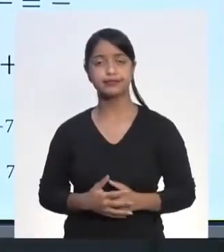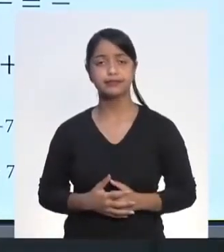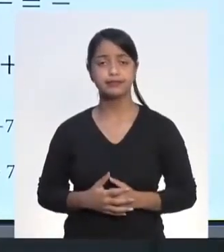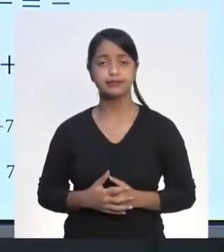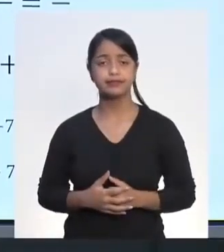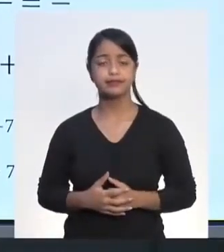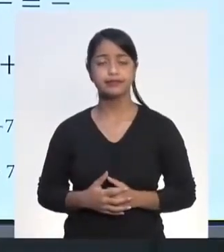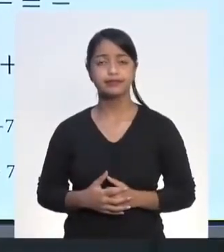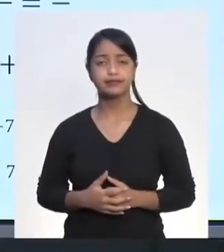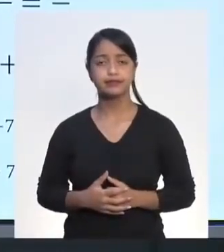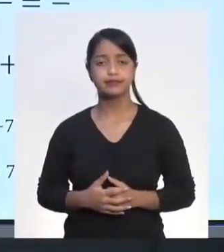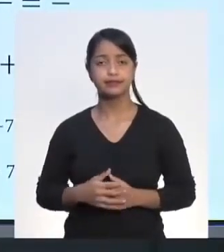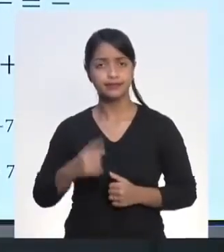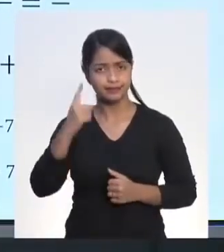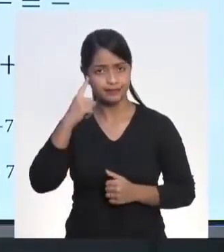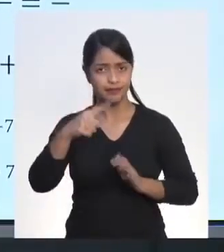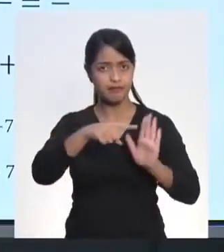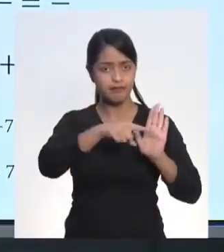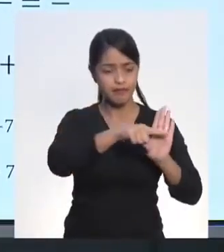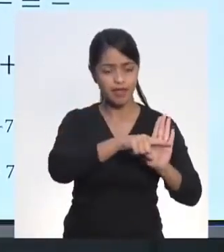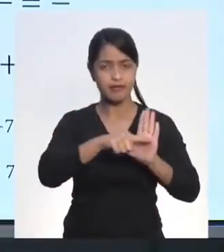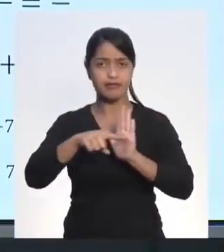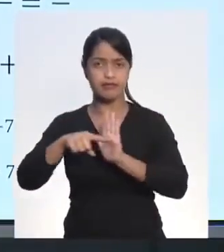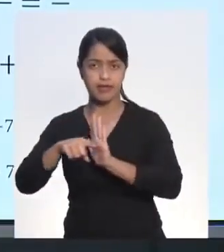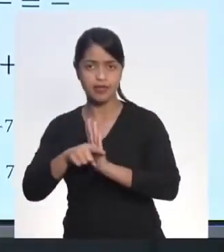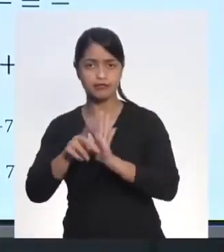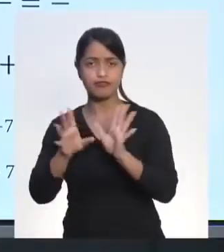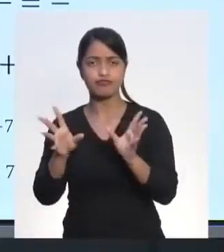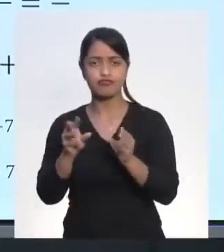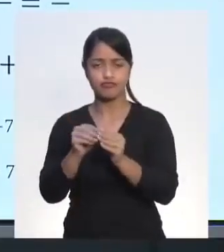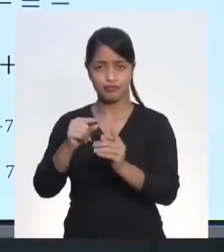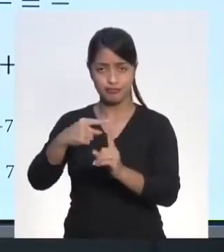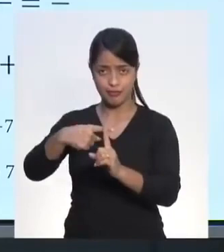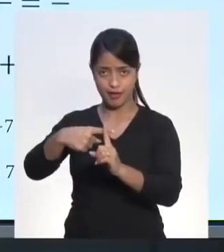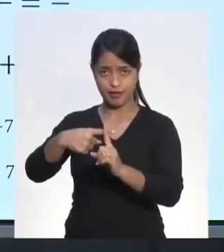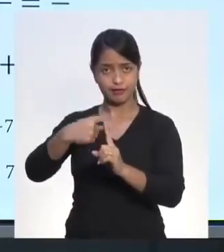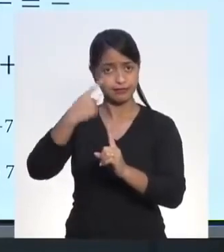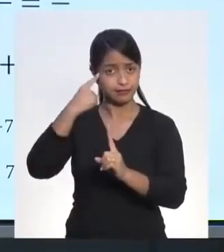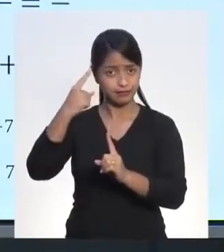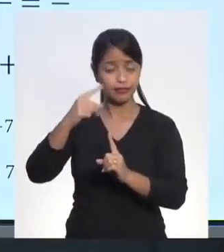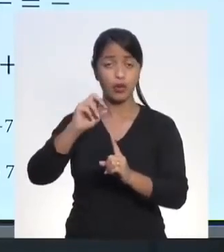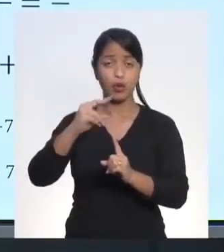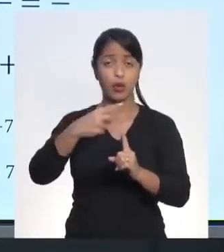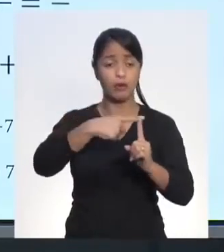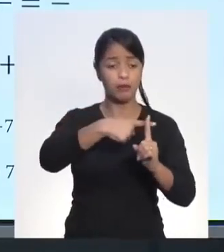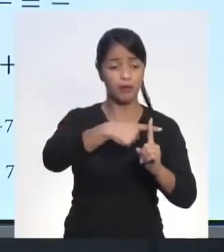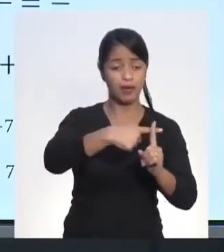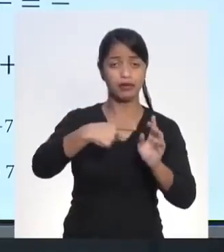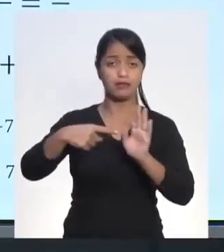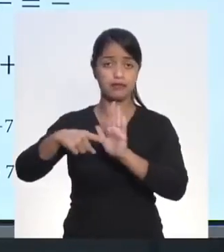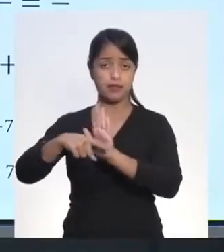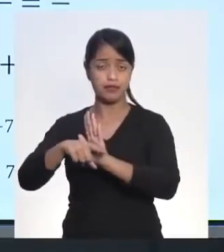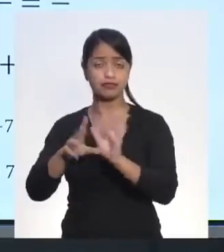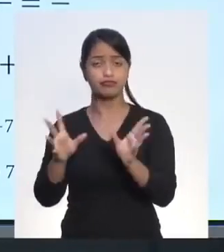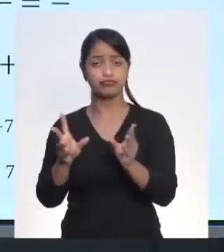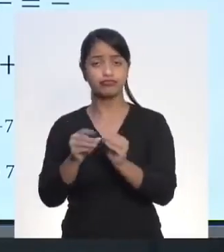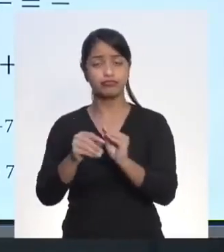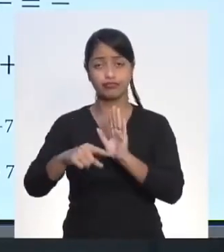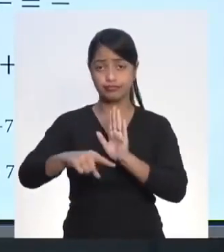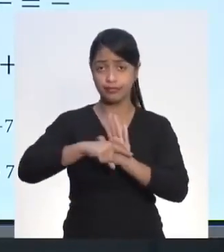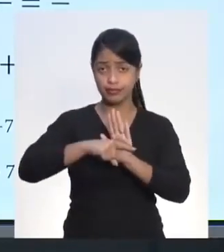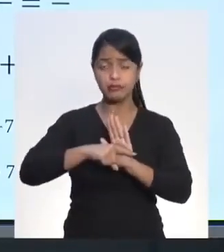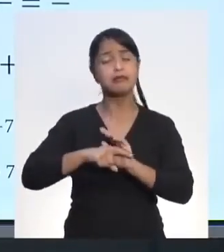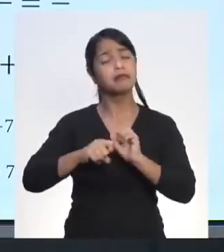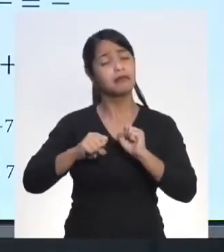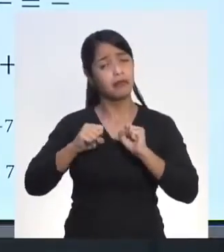vocês podem, menos com menos é mais com menos é menos, vocês podem fazer essas regrinhas sem problema algum. O que